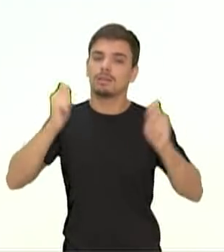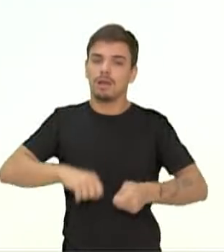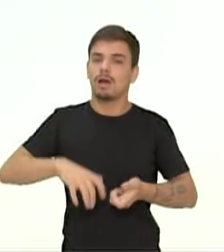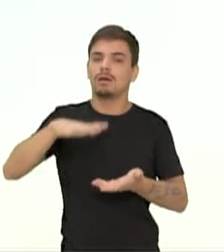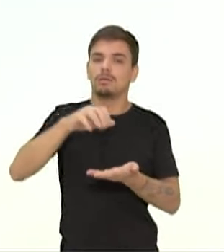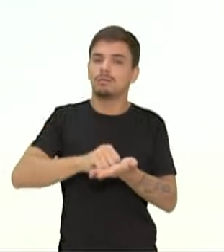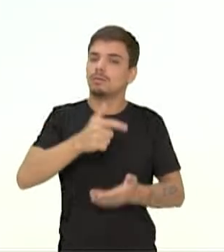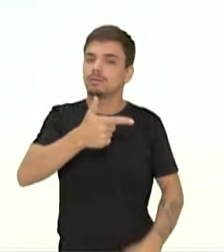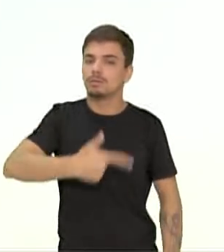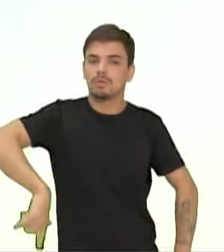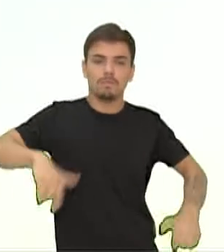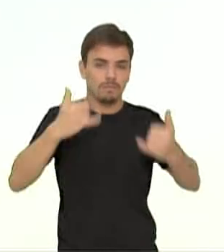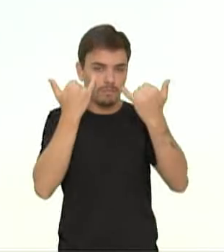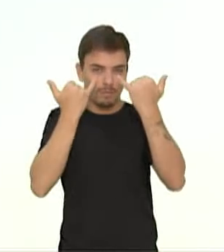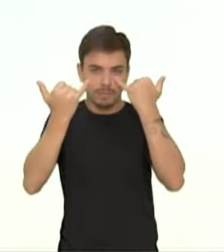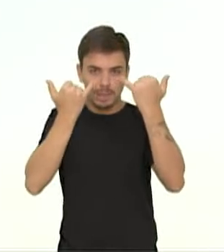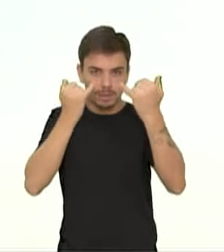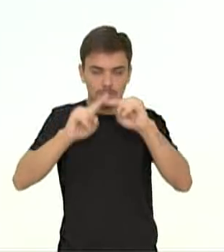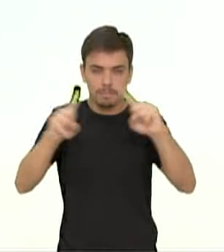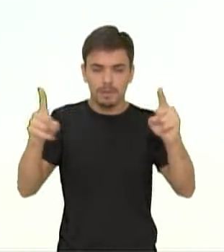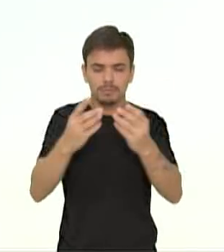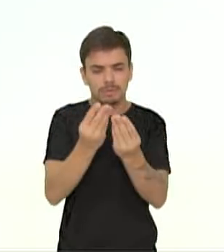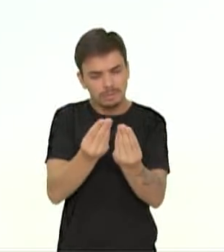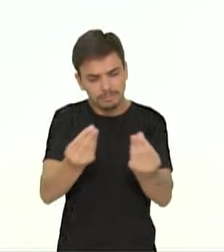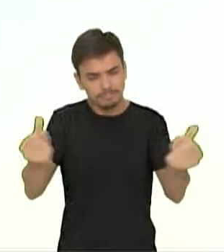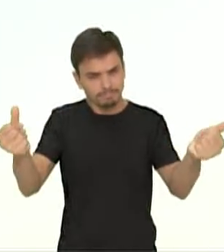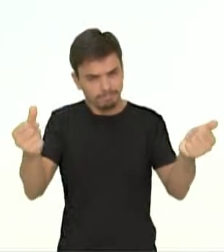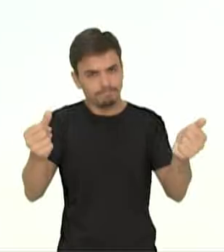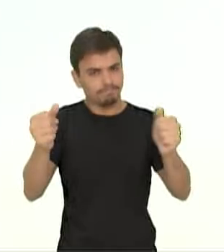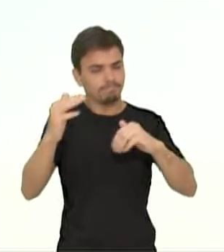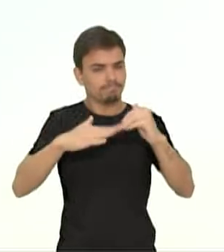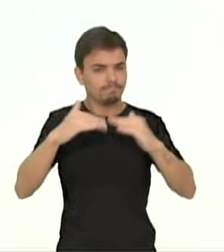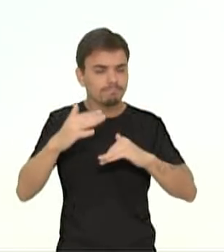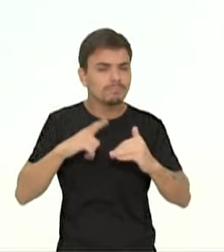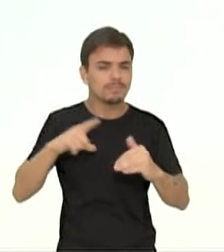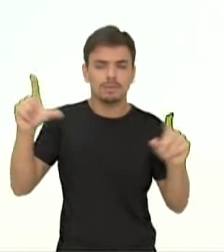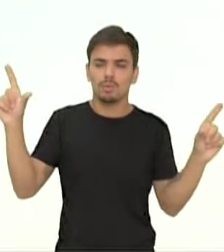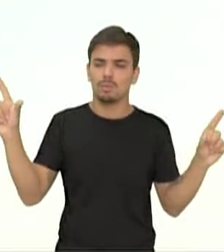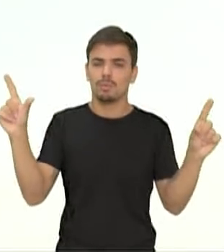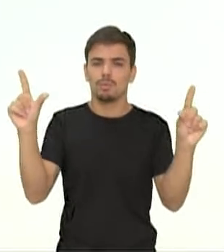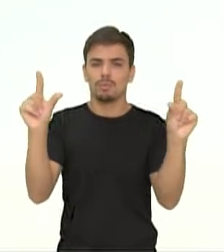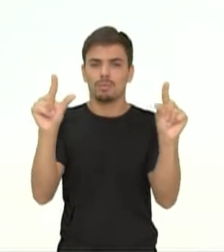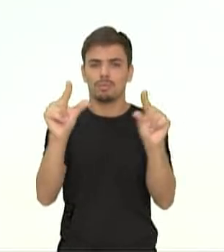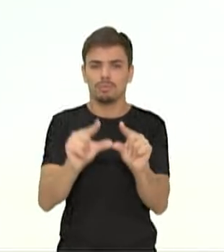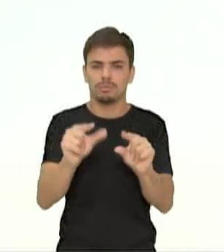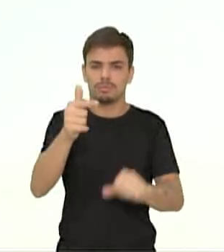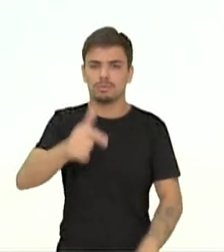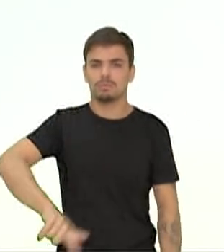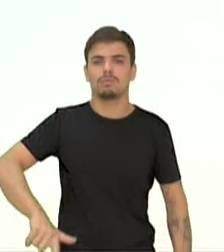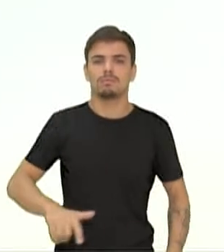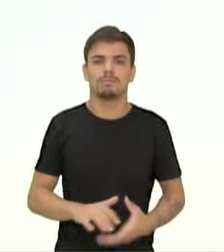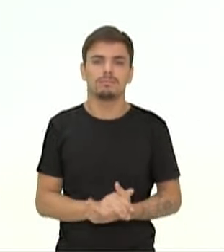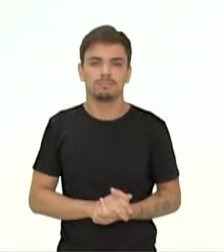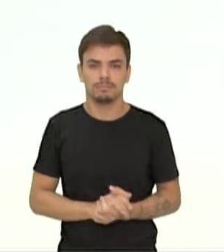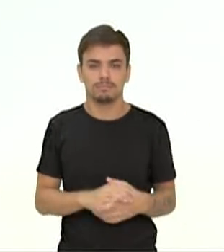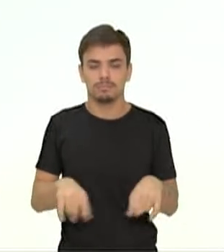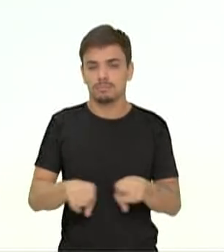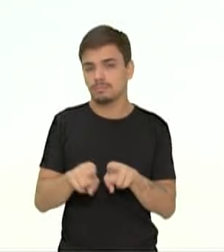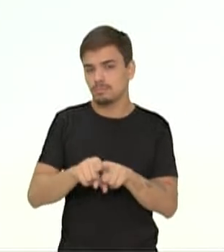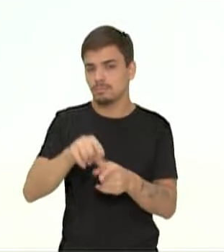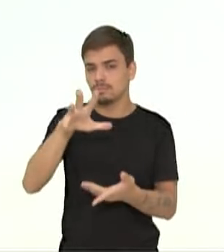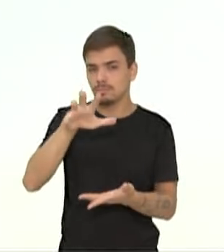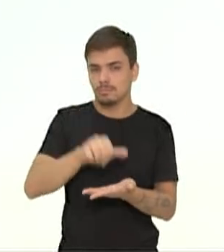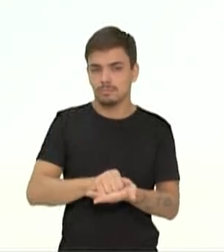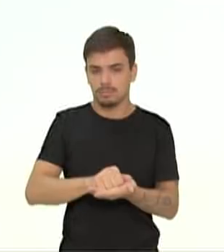regravação de informações, mas a qualidade do som reproduzido diminuía a cada regravação. Os registros